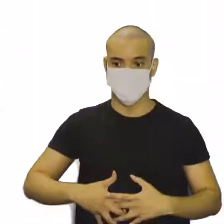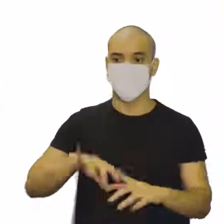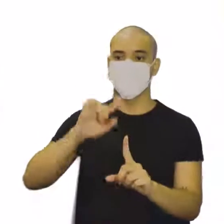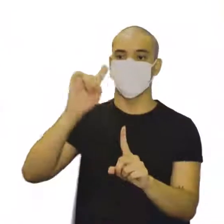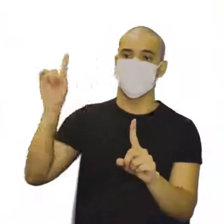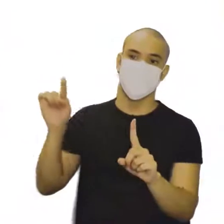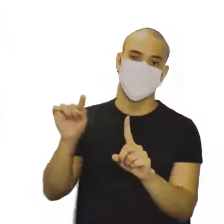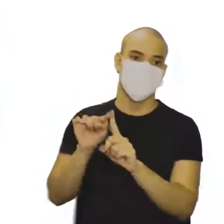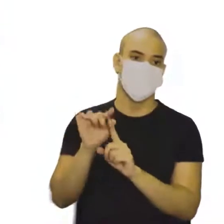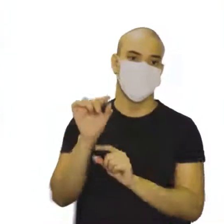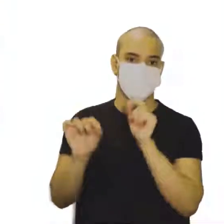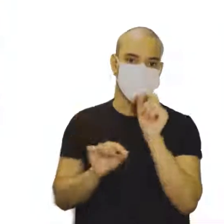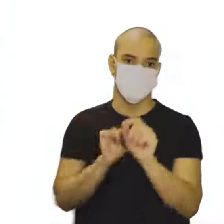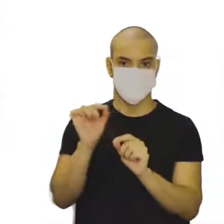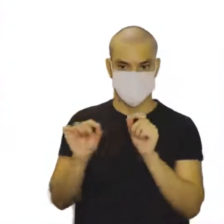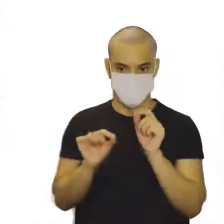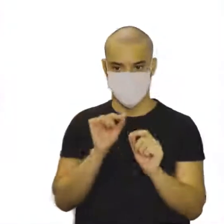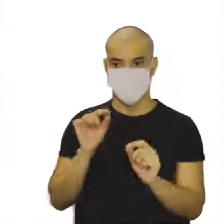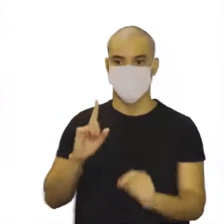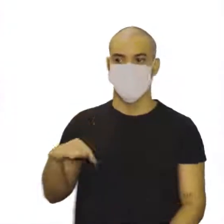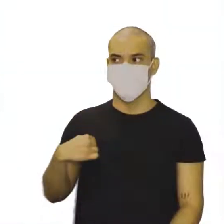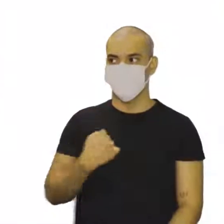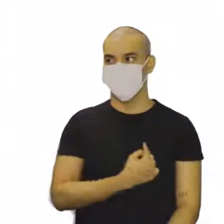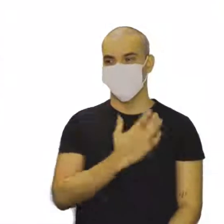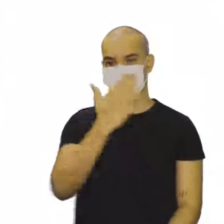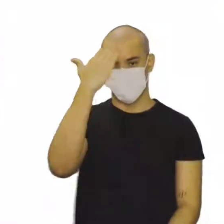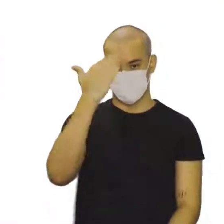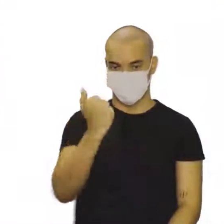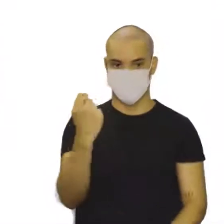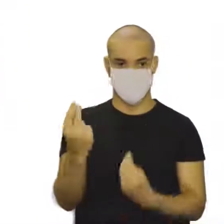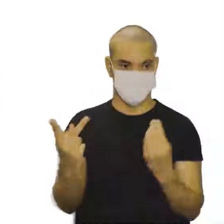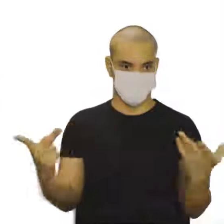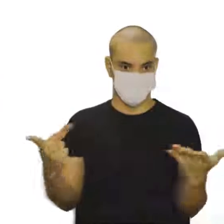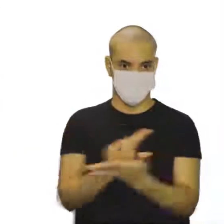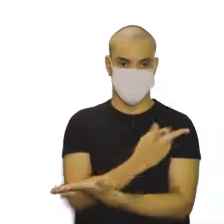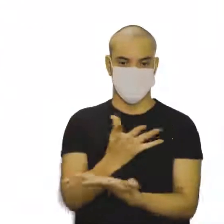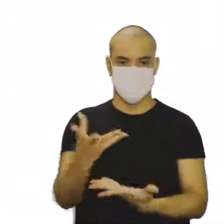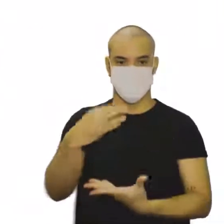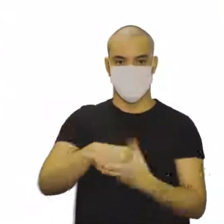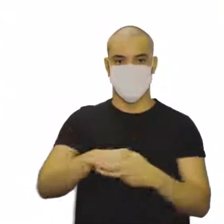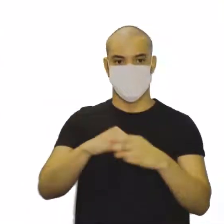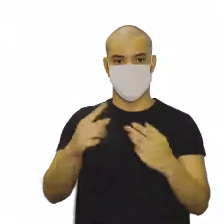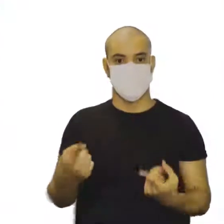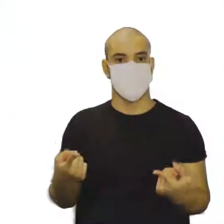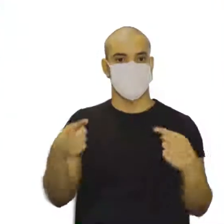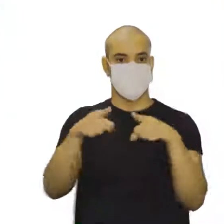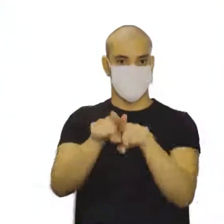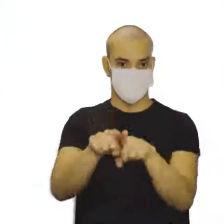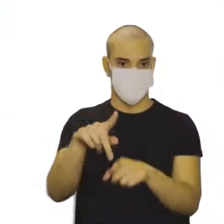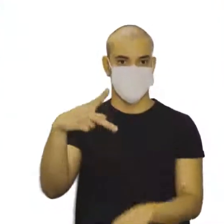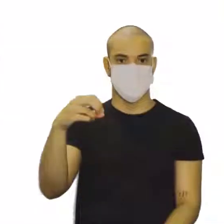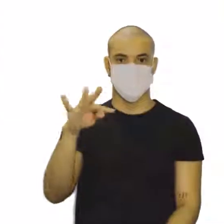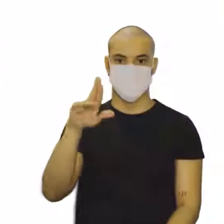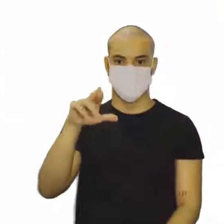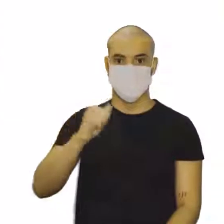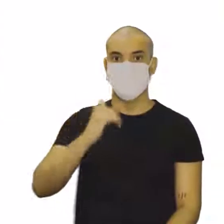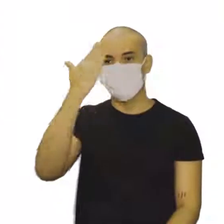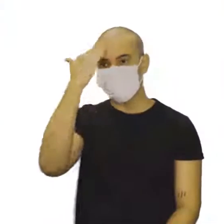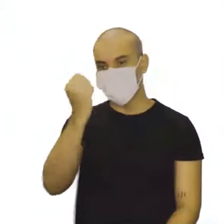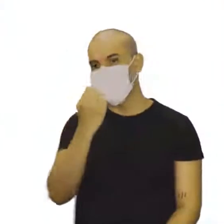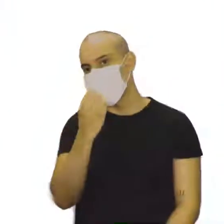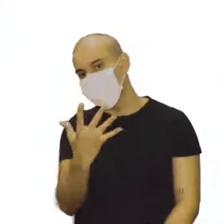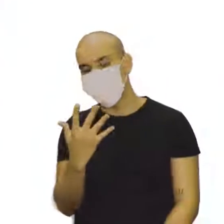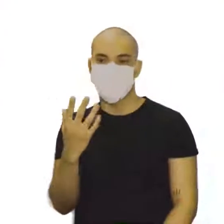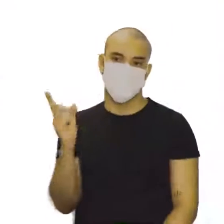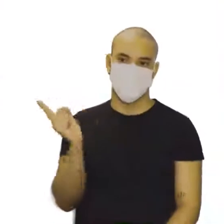um sistema de potência, que a gente falou que o sistema de transmissão ele vai estar aliado aí ao sistema de potência para ver se está funcionando bem ou